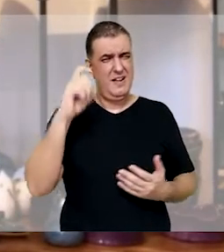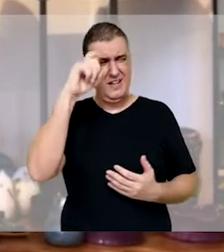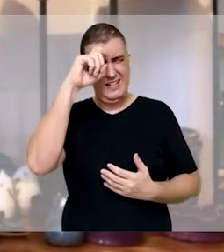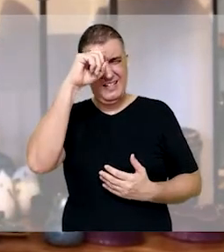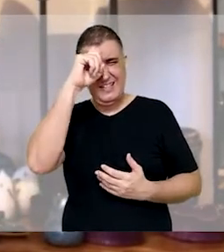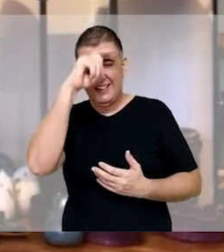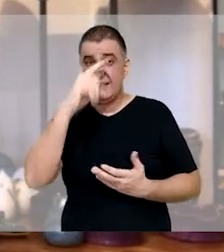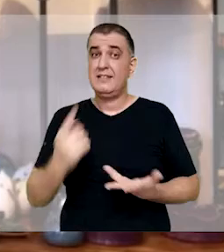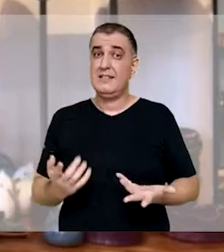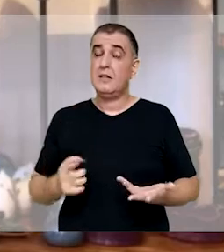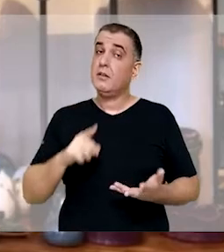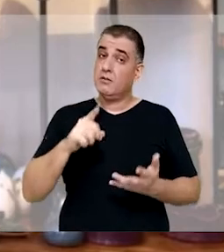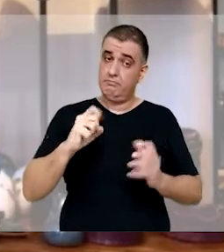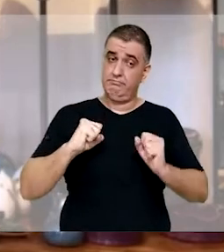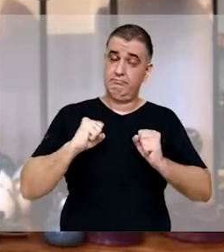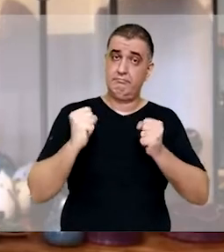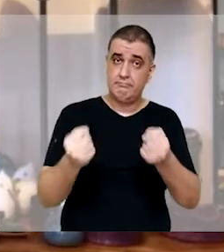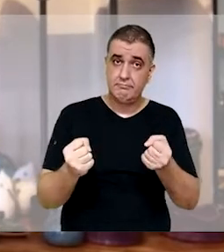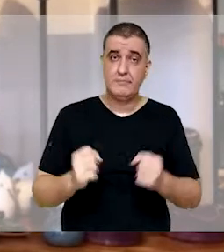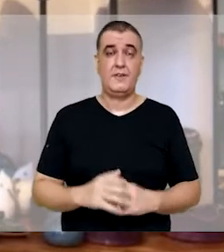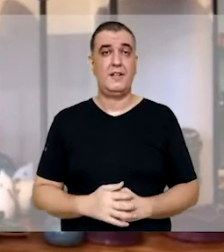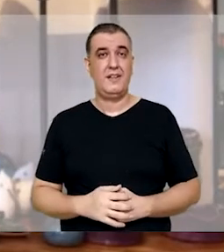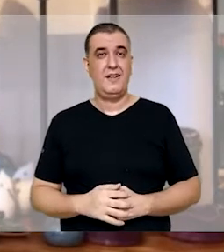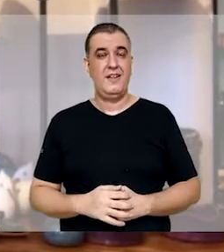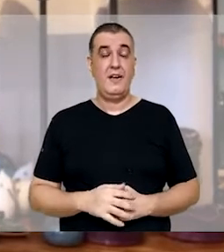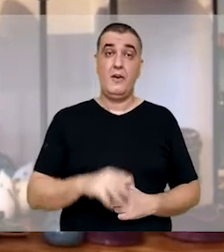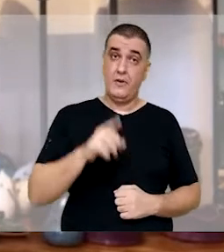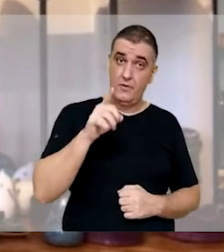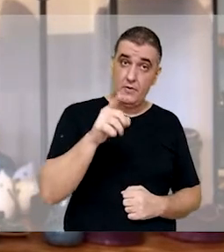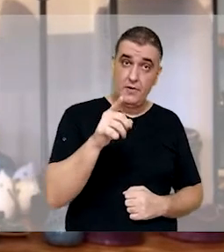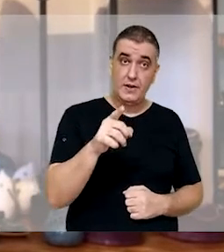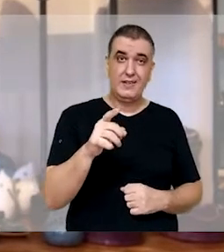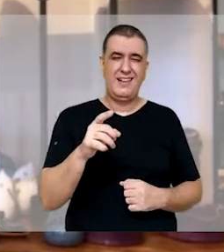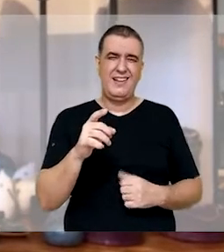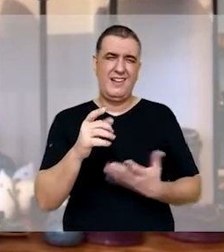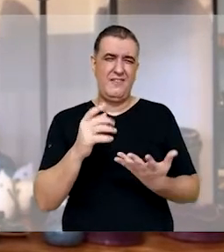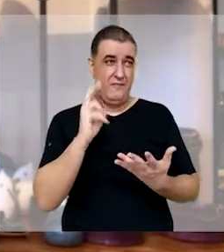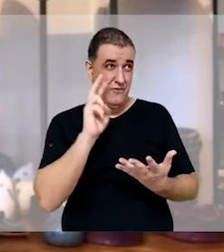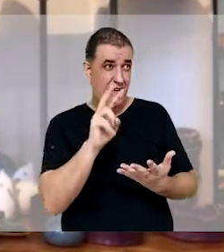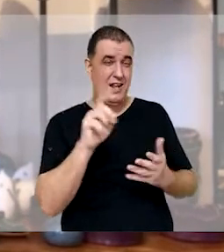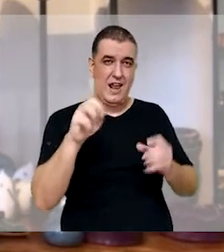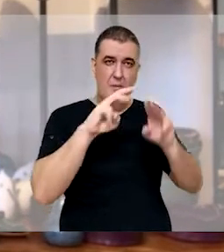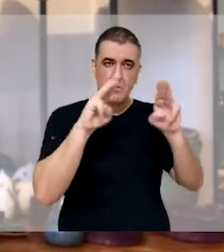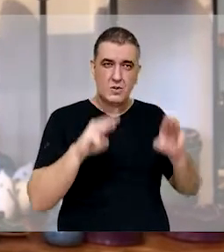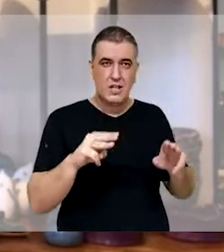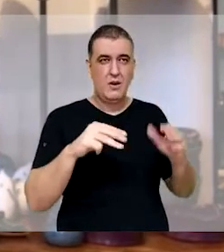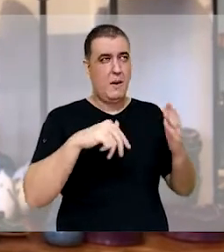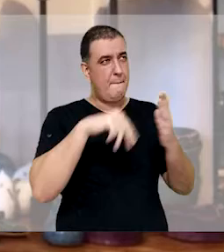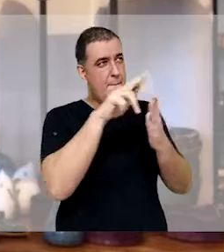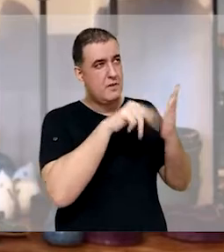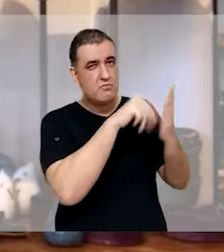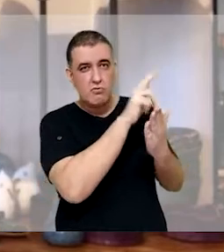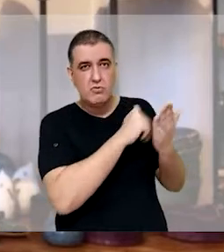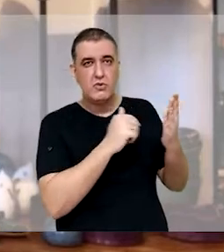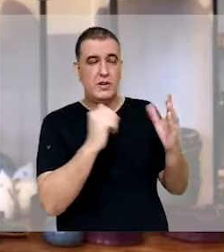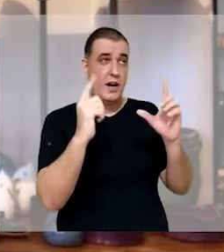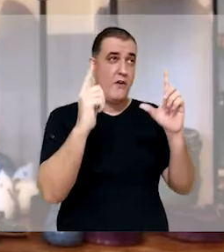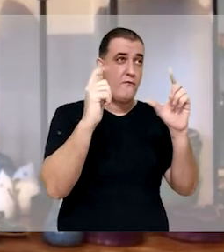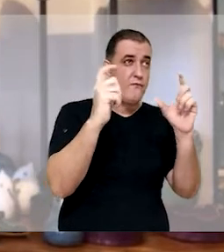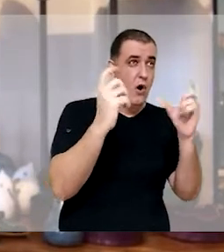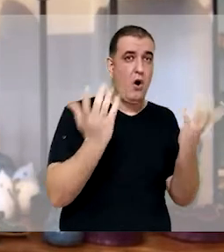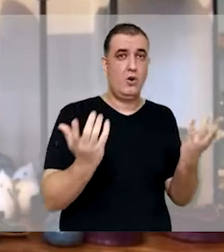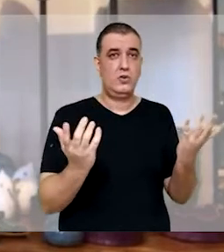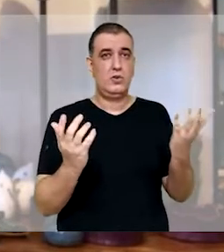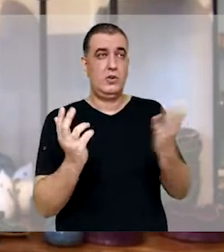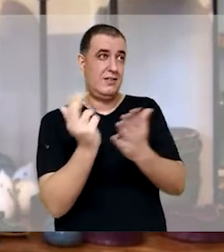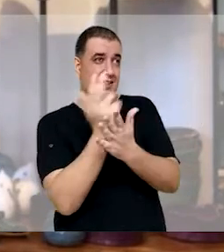uma galeria, mas o mundo da cerâmica não trabalha com galeristas, diferente da pintura, ou mesmo da fotografia,